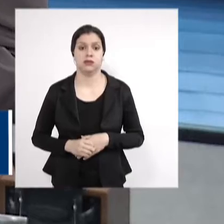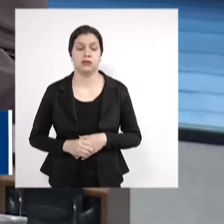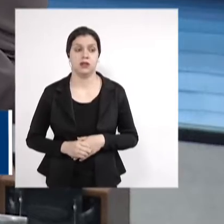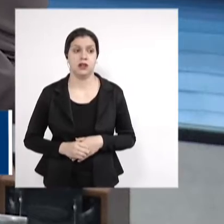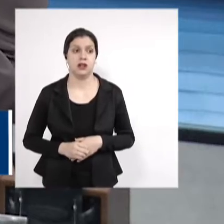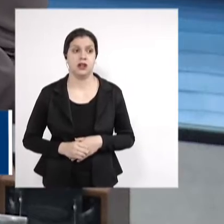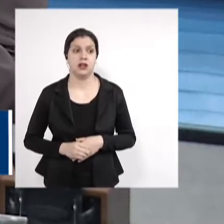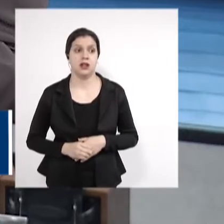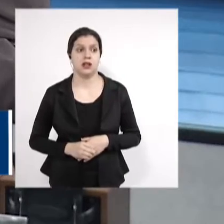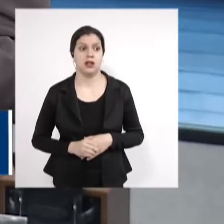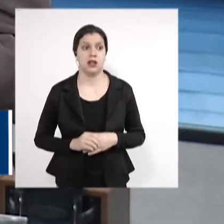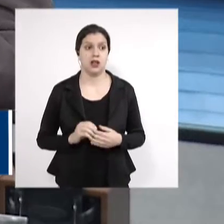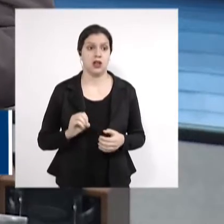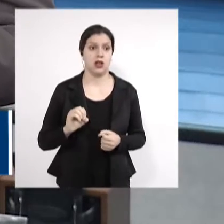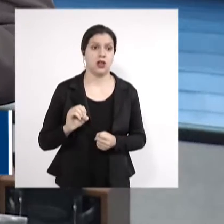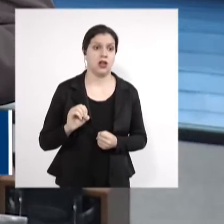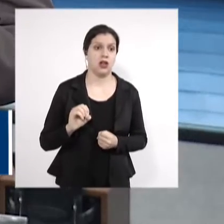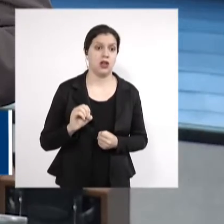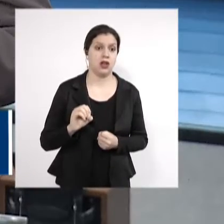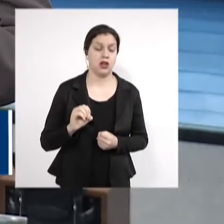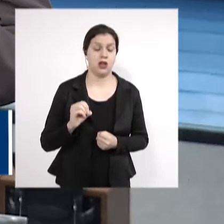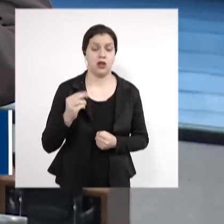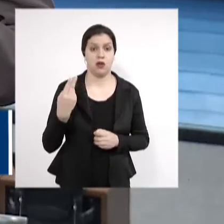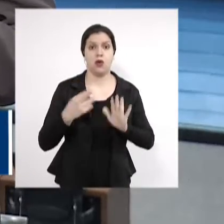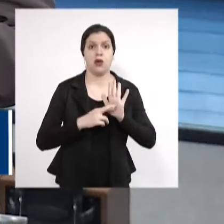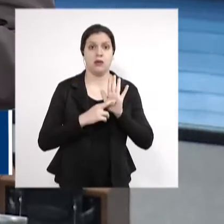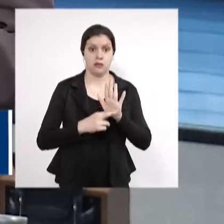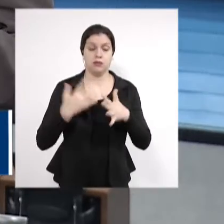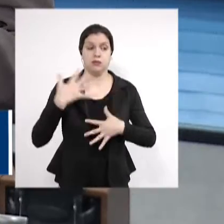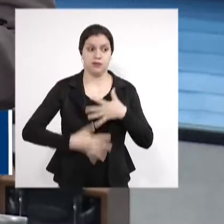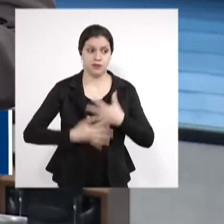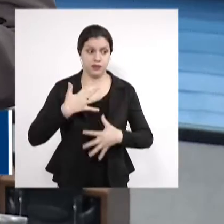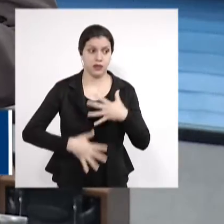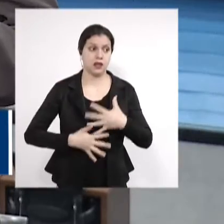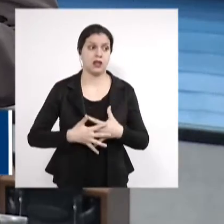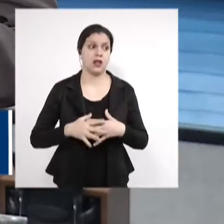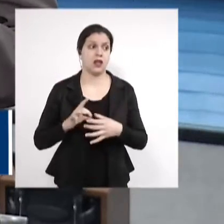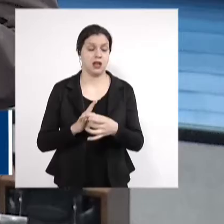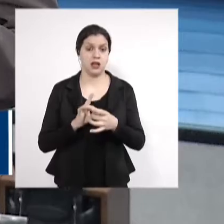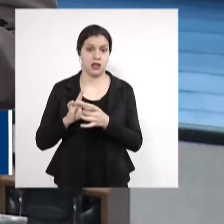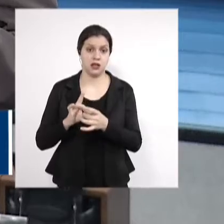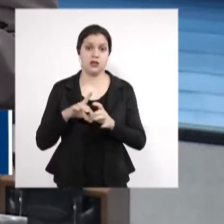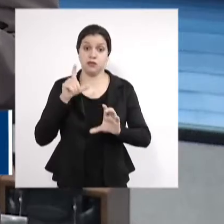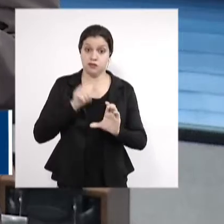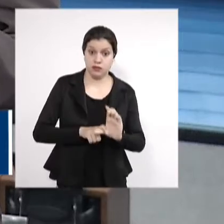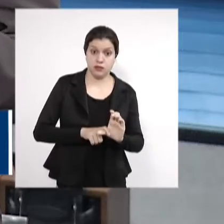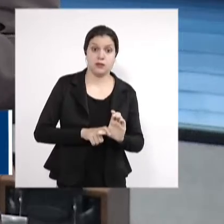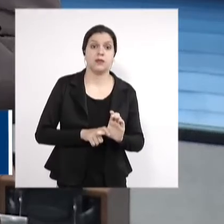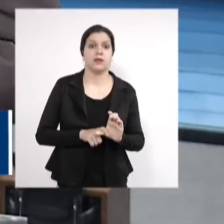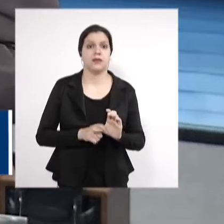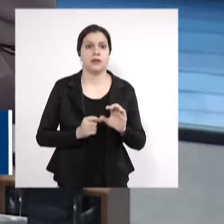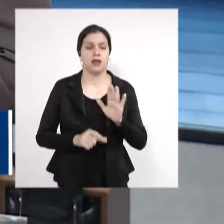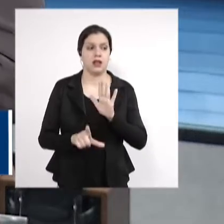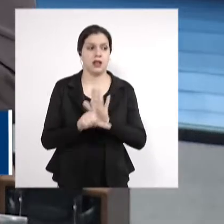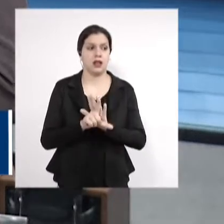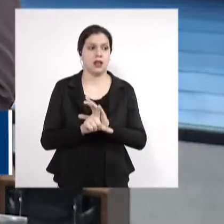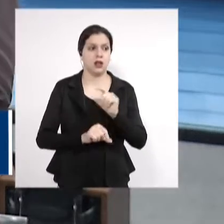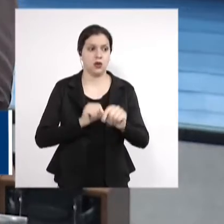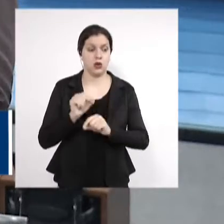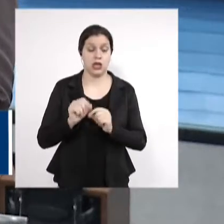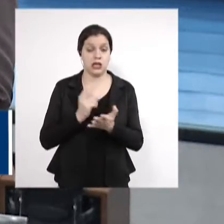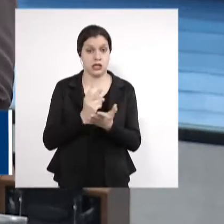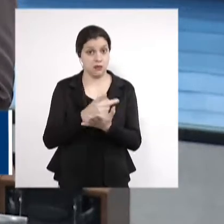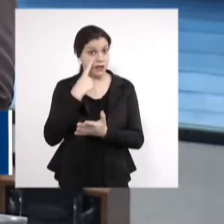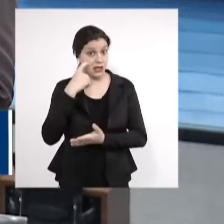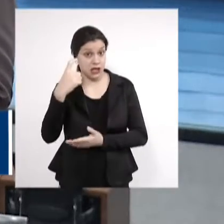embaraçar-lhes o funcionamento ou manter com eles ou seus representantes relações de dependência ou aliança, ressalvada na forma da lei a colaboração do interesse público.